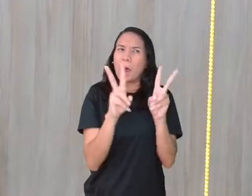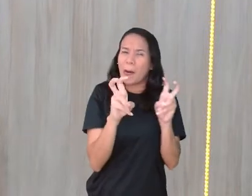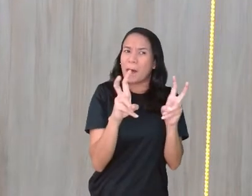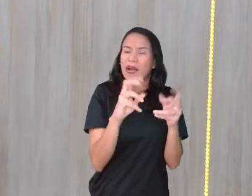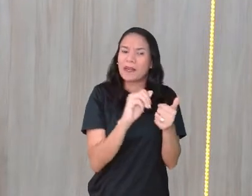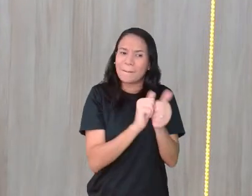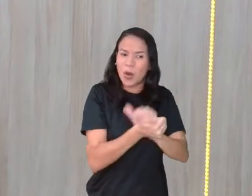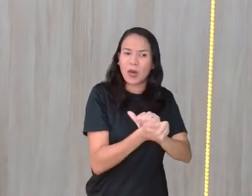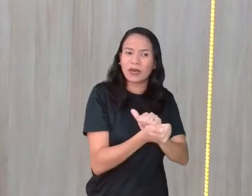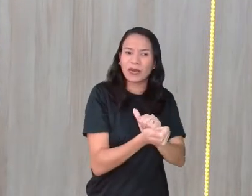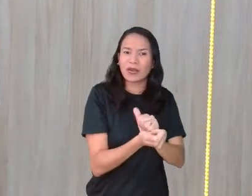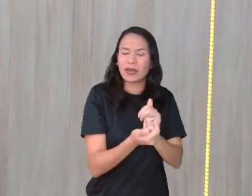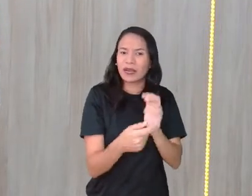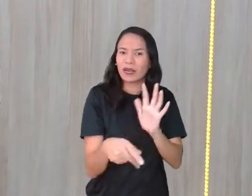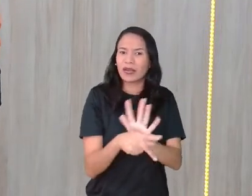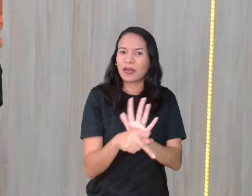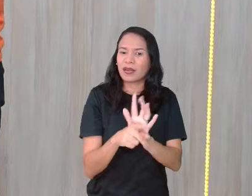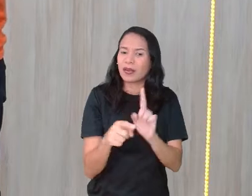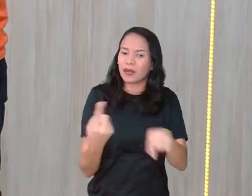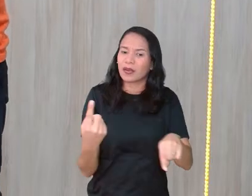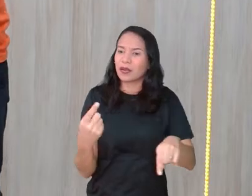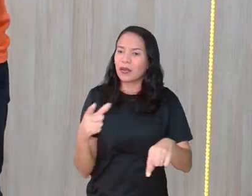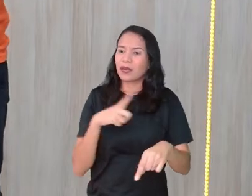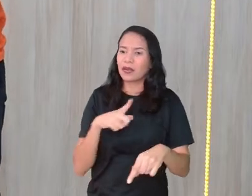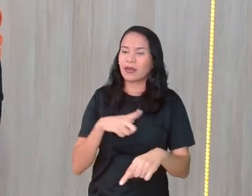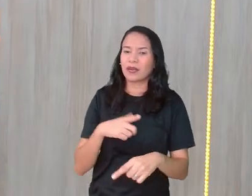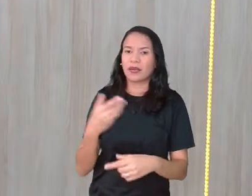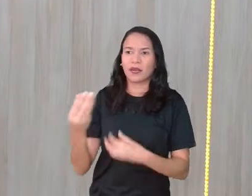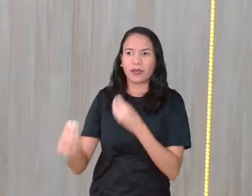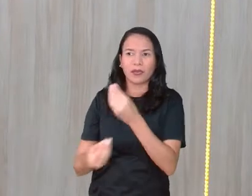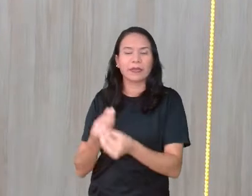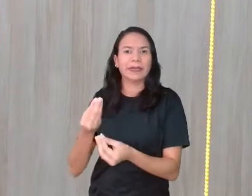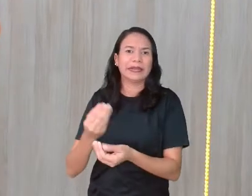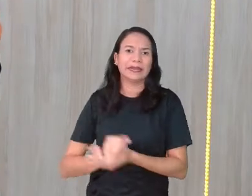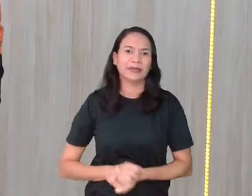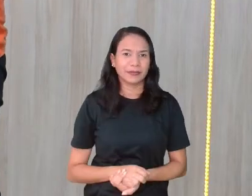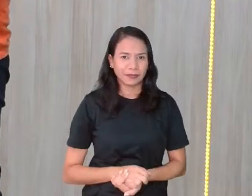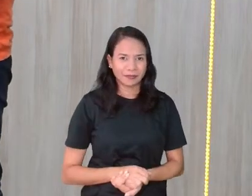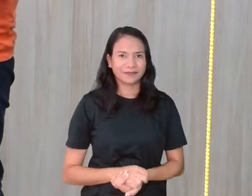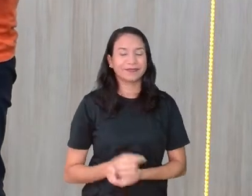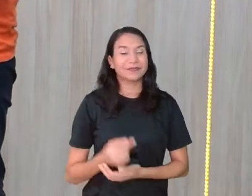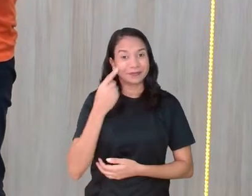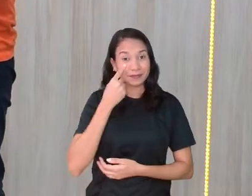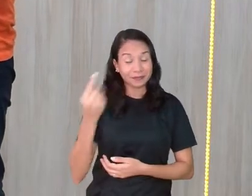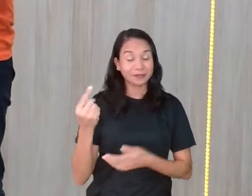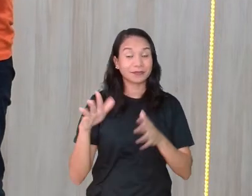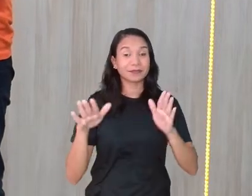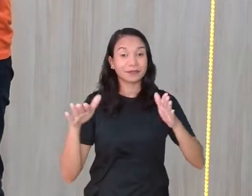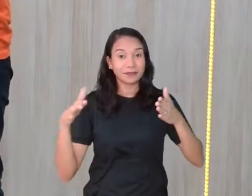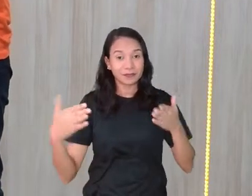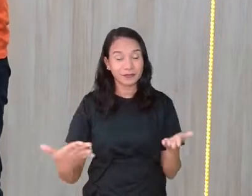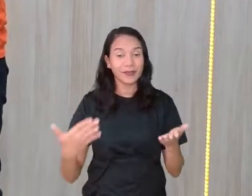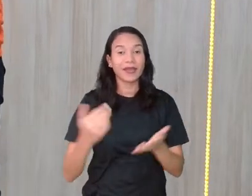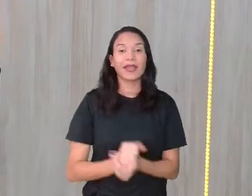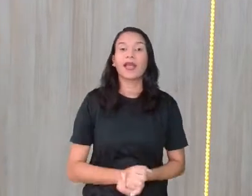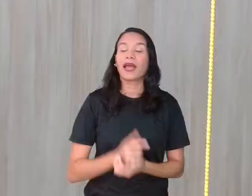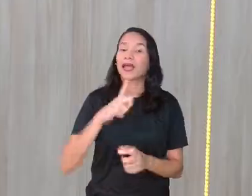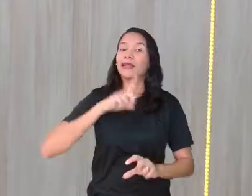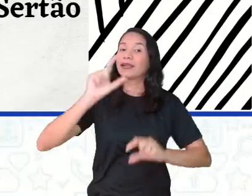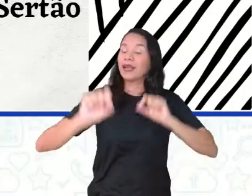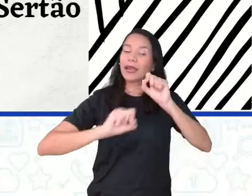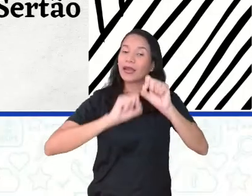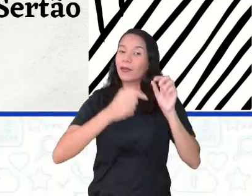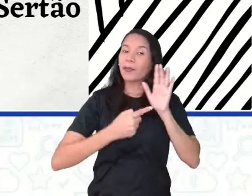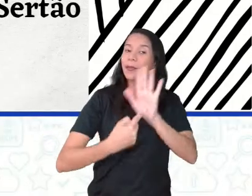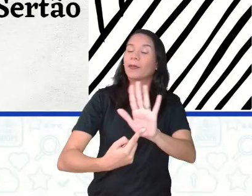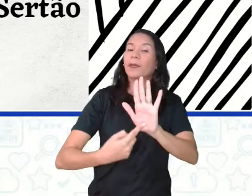esporte é igual ao hipismo, né? O hipismo deveria dar uma medalha pro cavalo, né? Então, e era levado, como eu